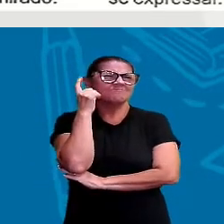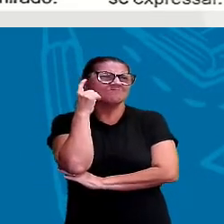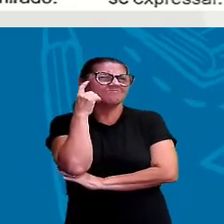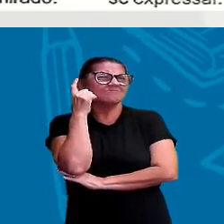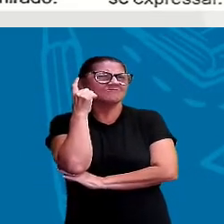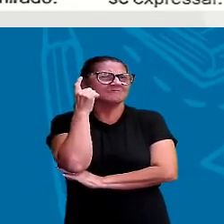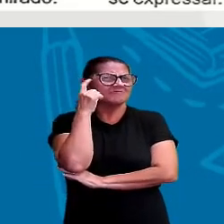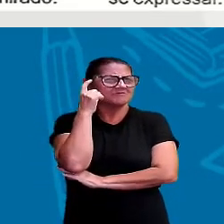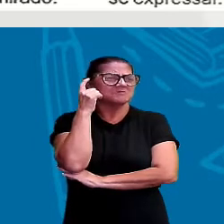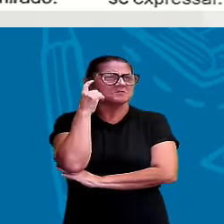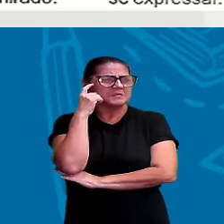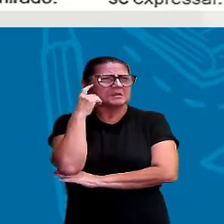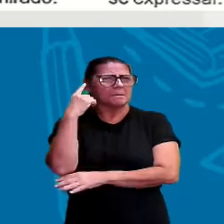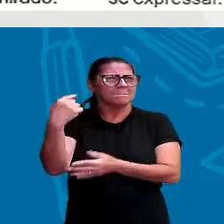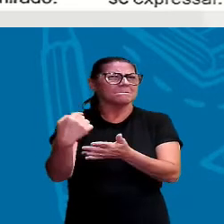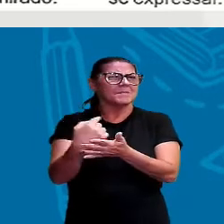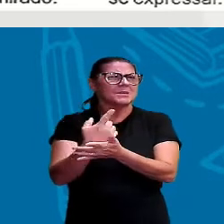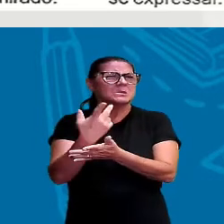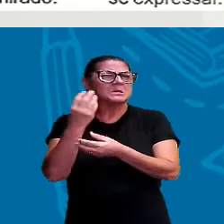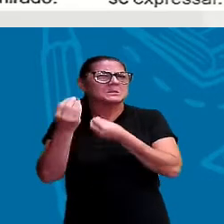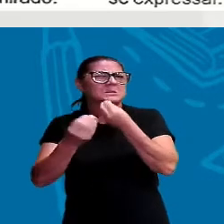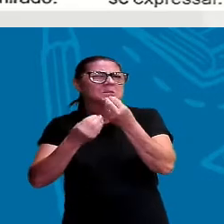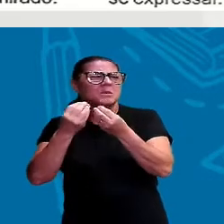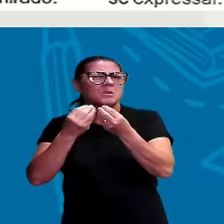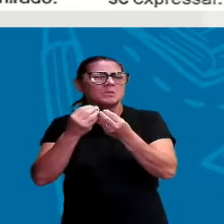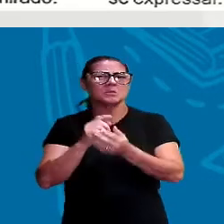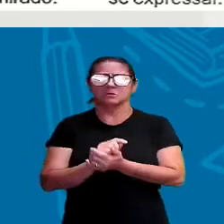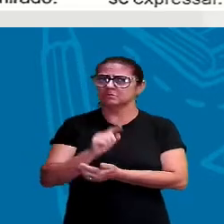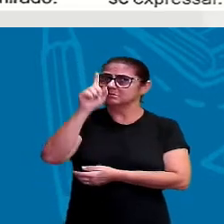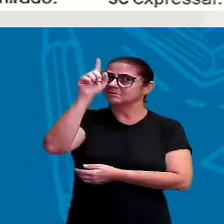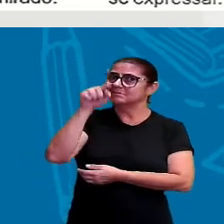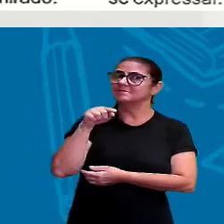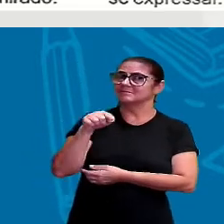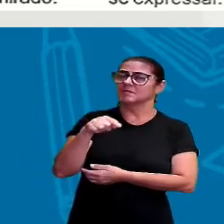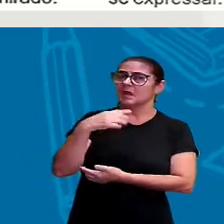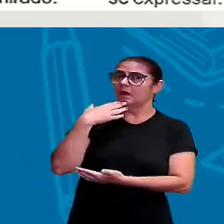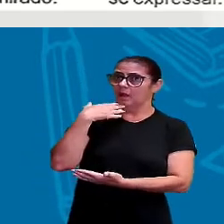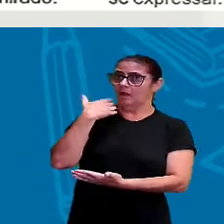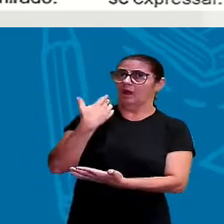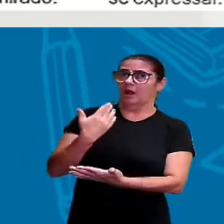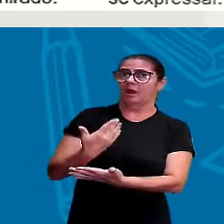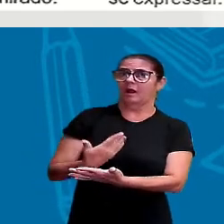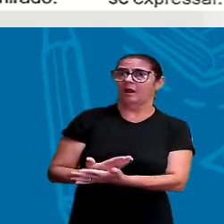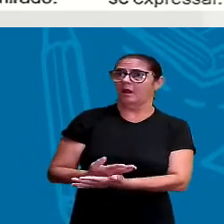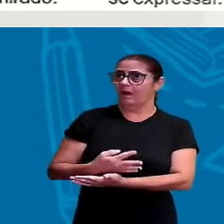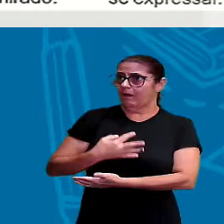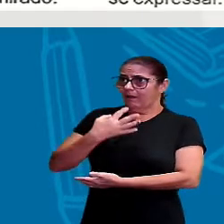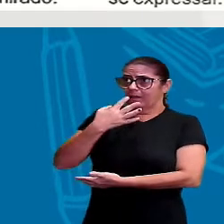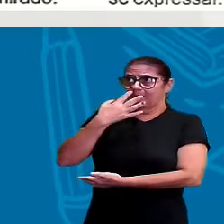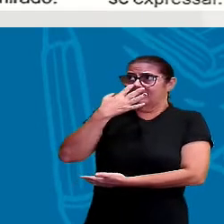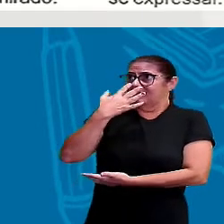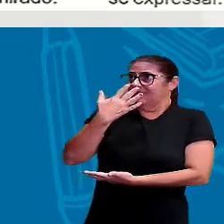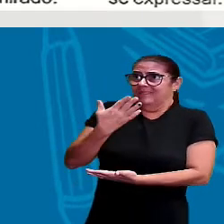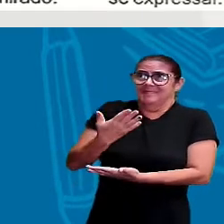está se interrogando. Balãozinho com sinal de exclamação. O personagem está o quê?